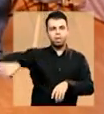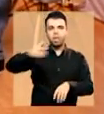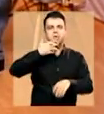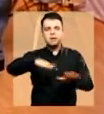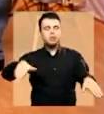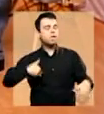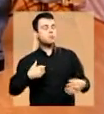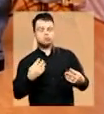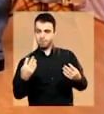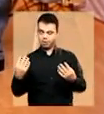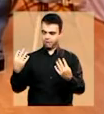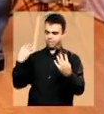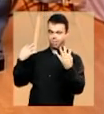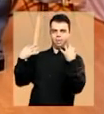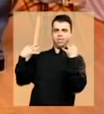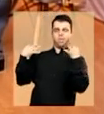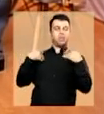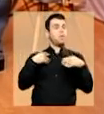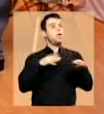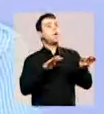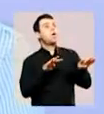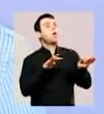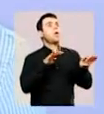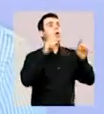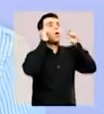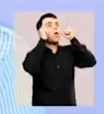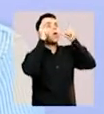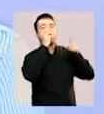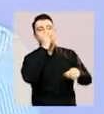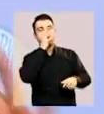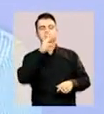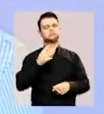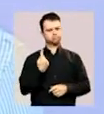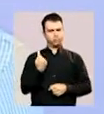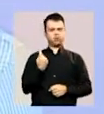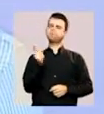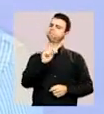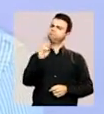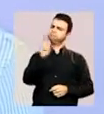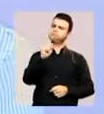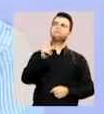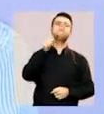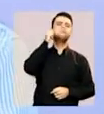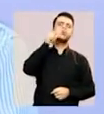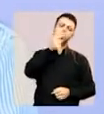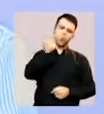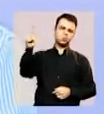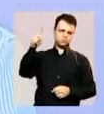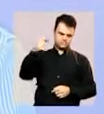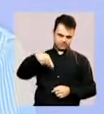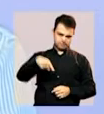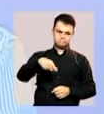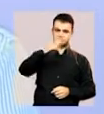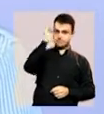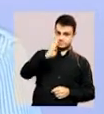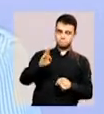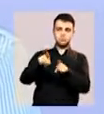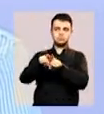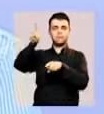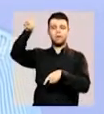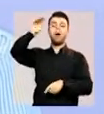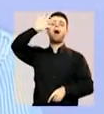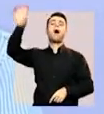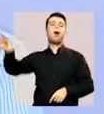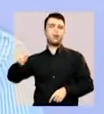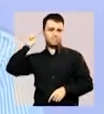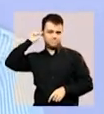Aí eu não fui fazer o projeto social sozinho. Comigo tinha mais uma brasileira e 2 africanas. uma do